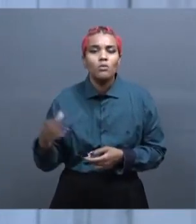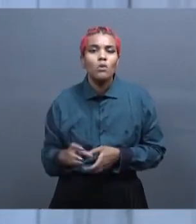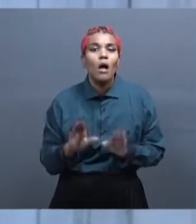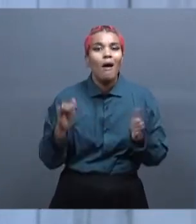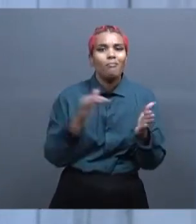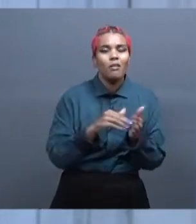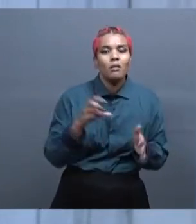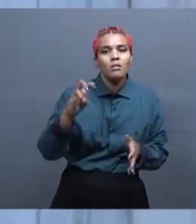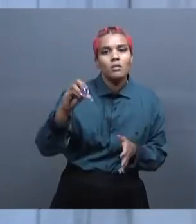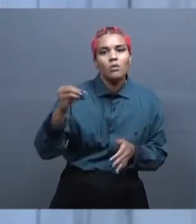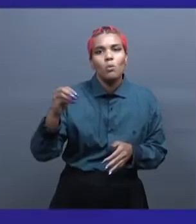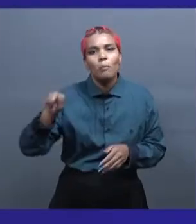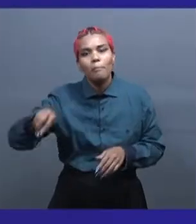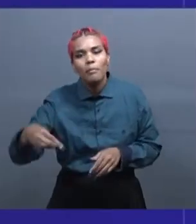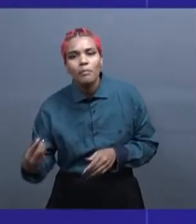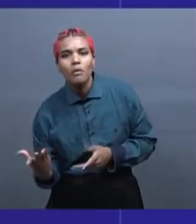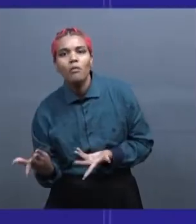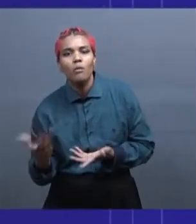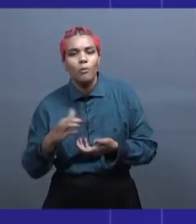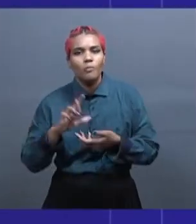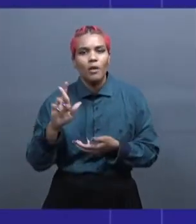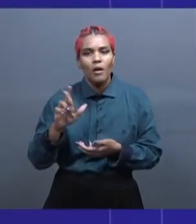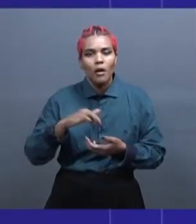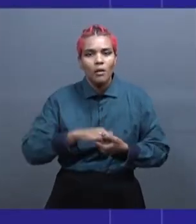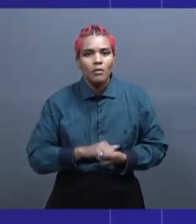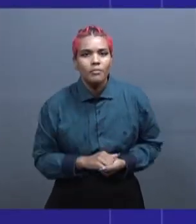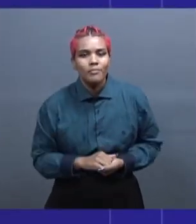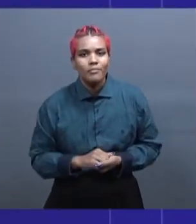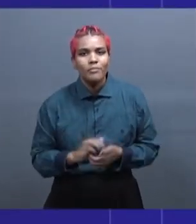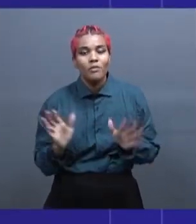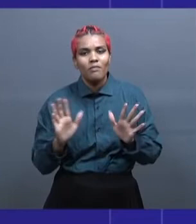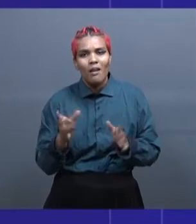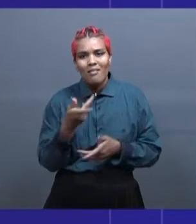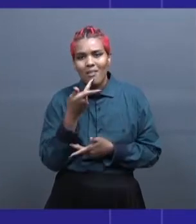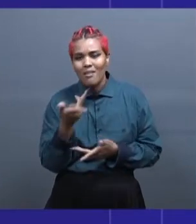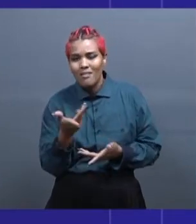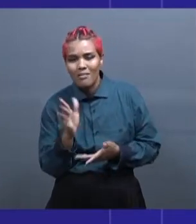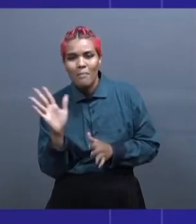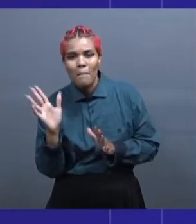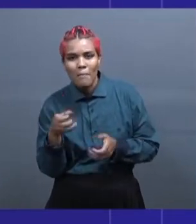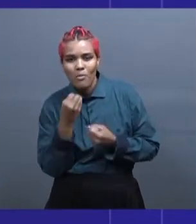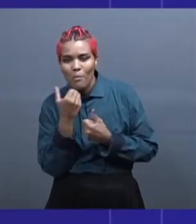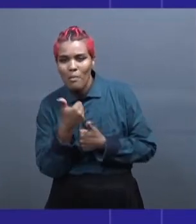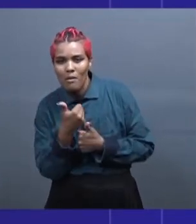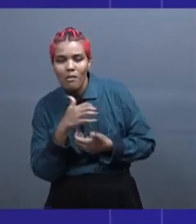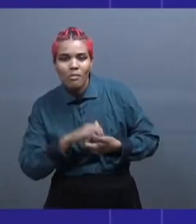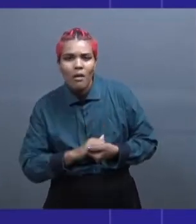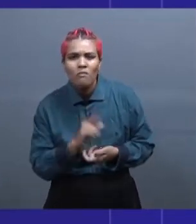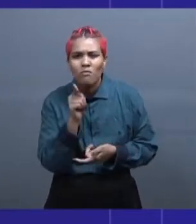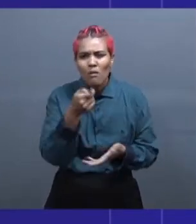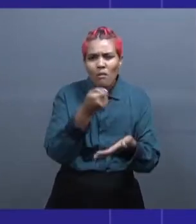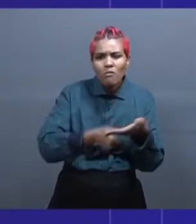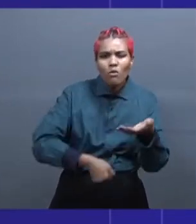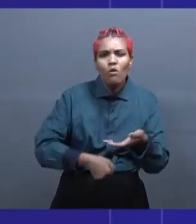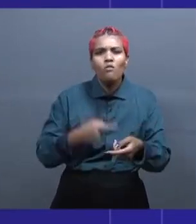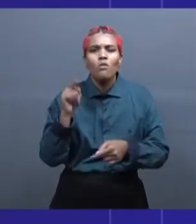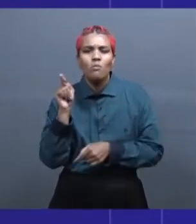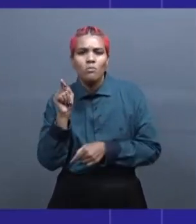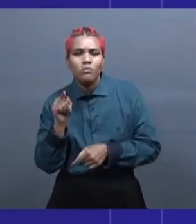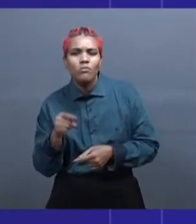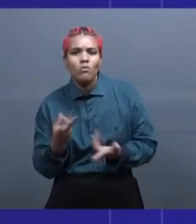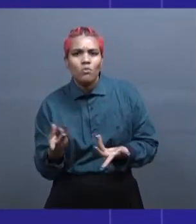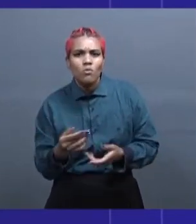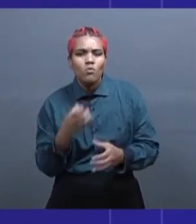concurso fala galera beleza tô passando aqui para saber se você já se inscreveu para o 1º concurso de vídeo da equipe